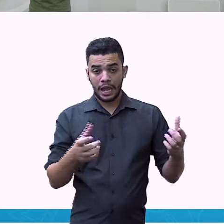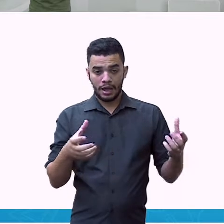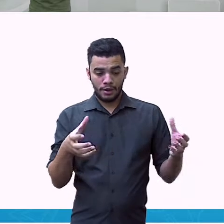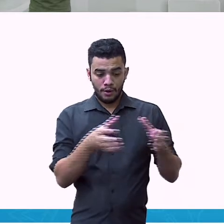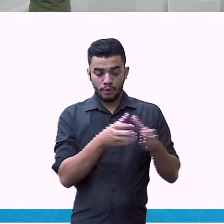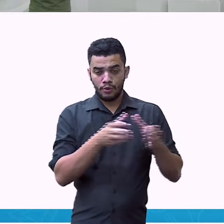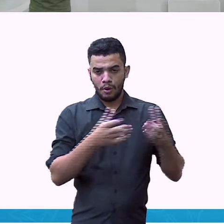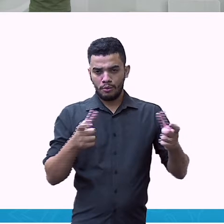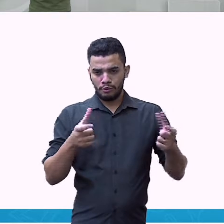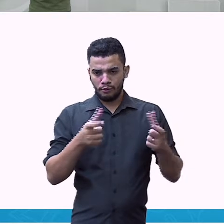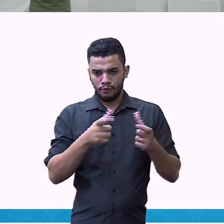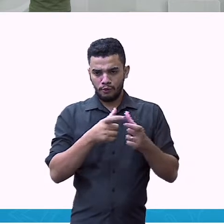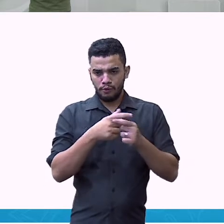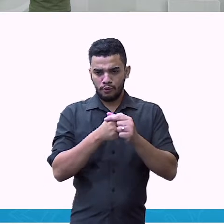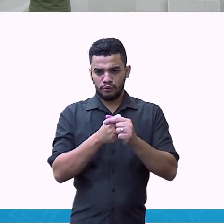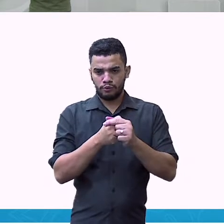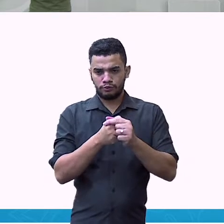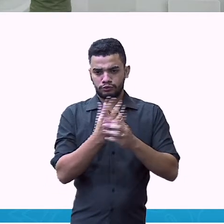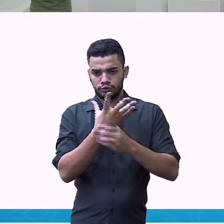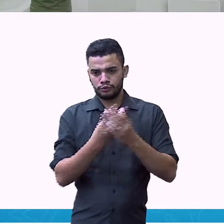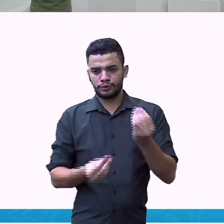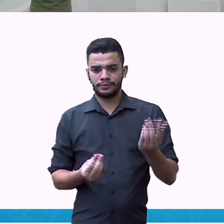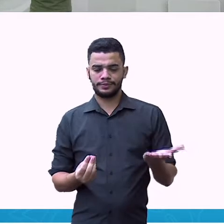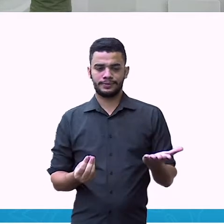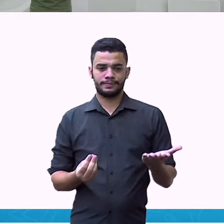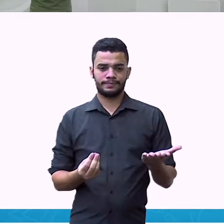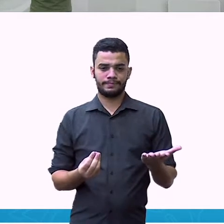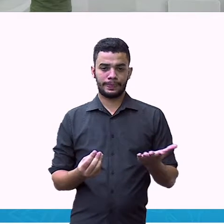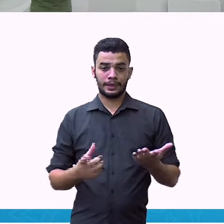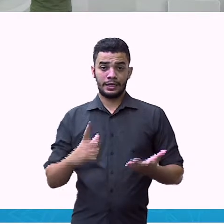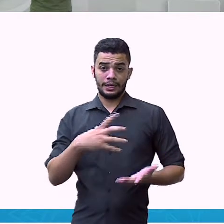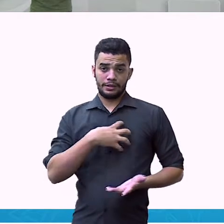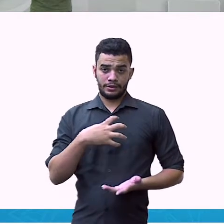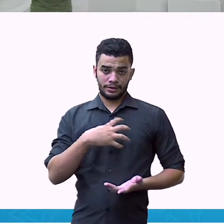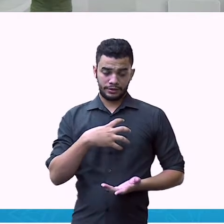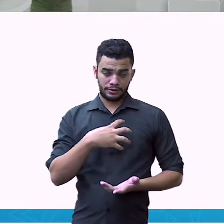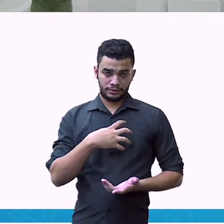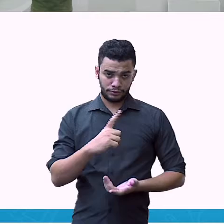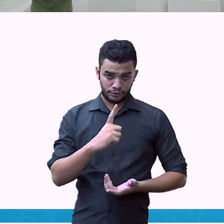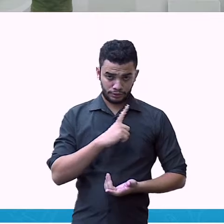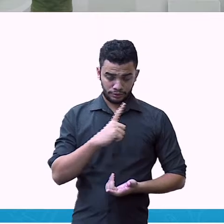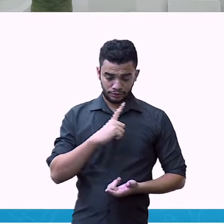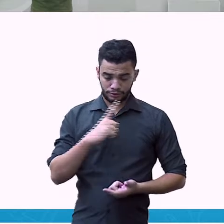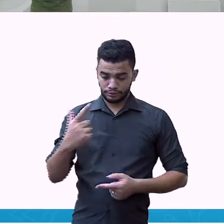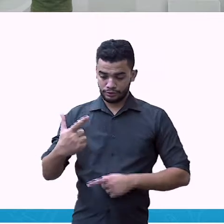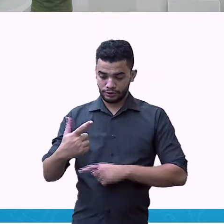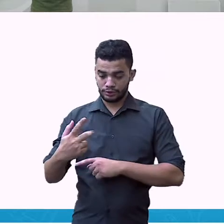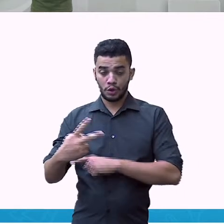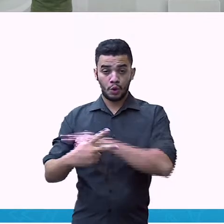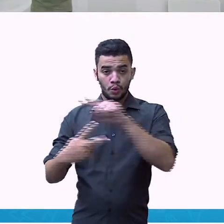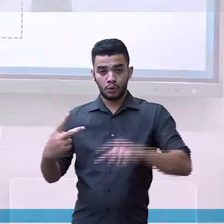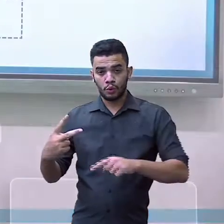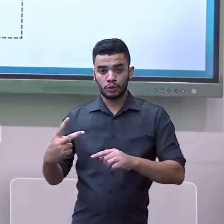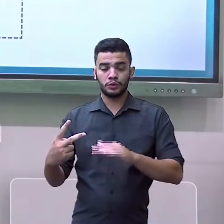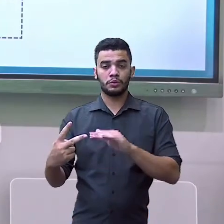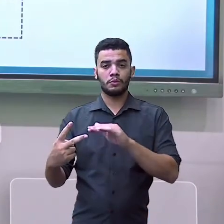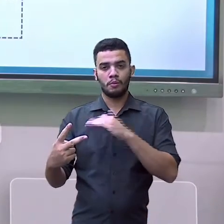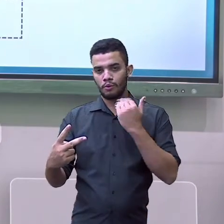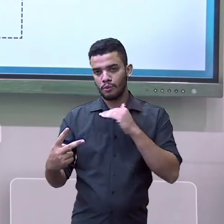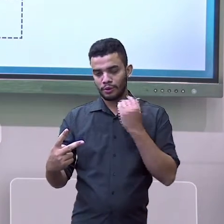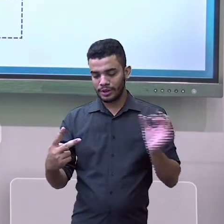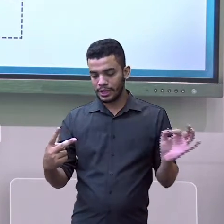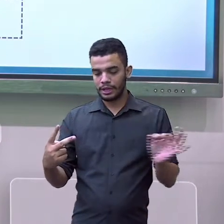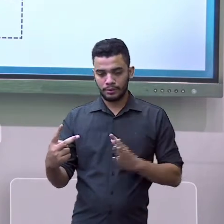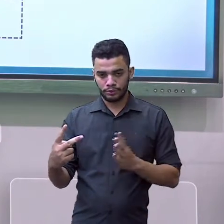própria natureza, causada por eventos naturais de grandes proporções, como, por exemplo, vulcanismo,